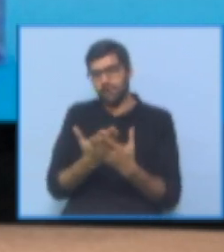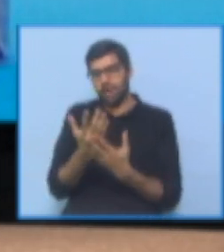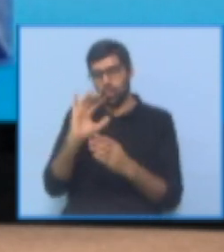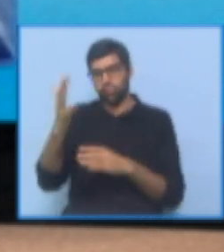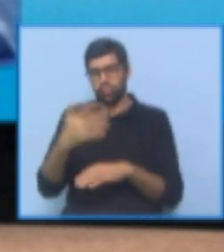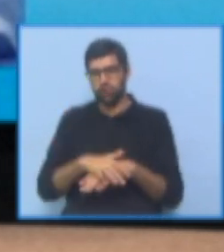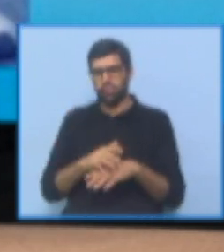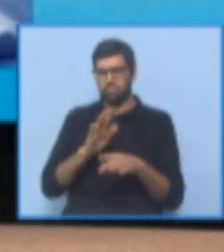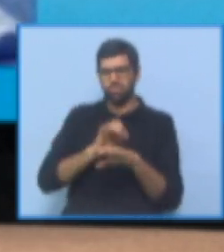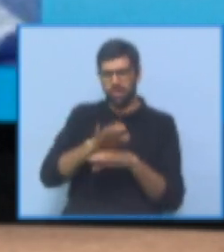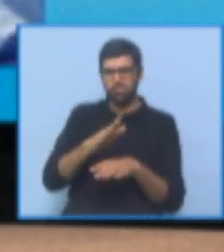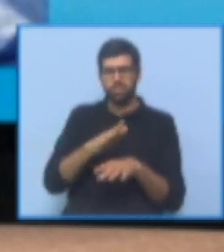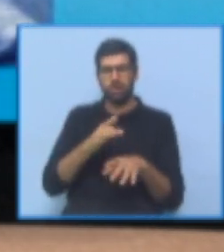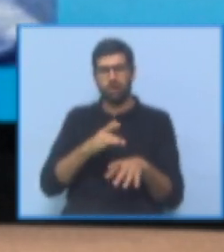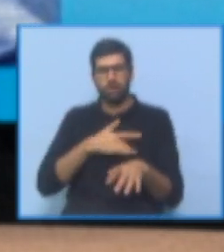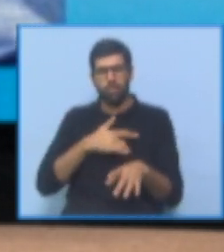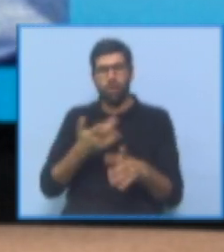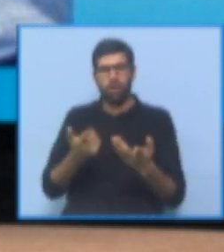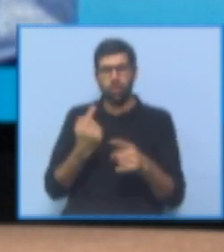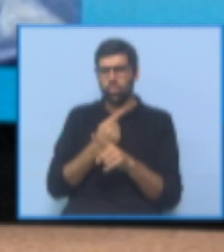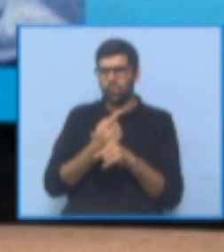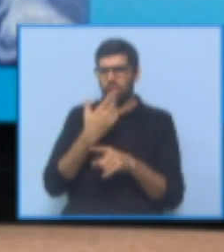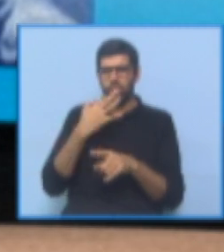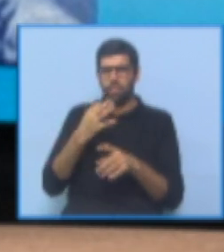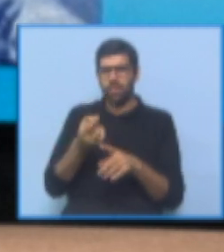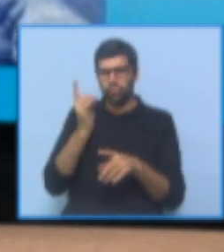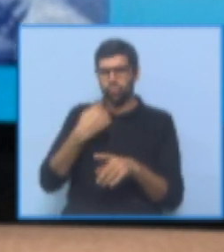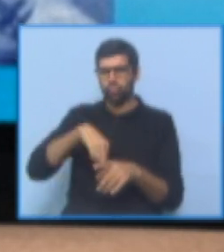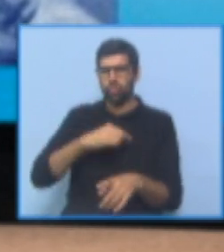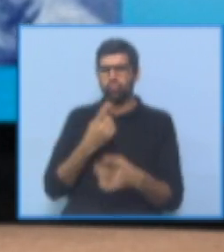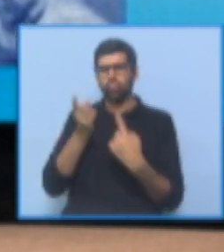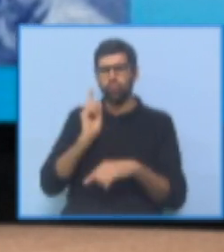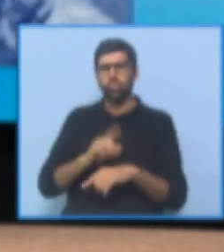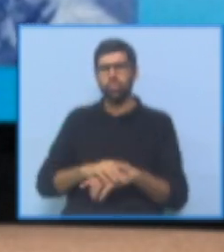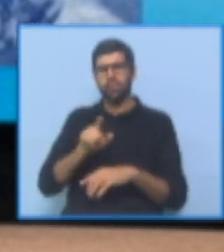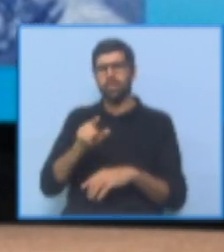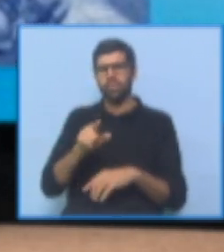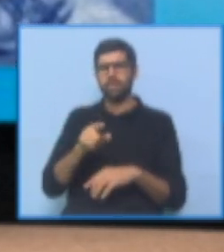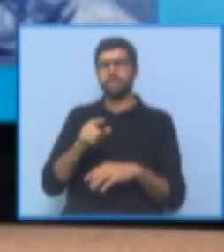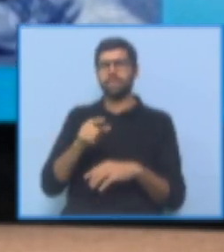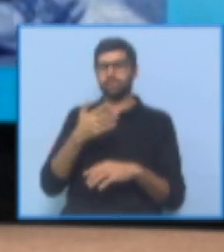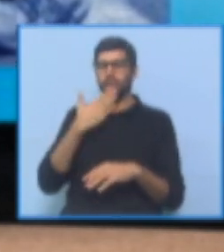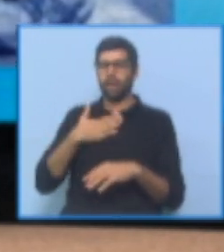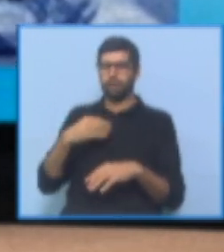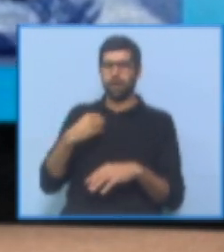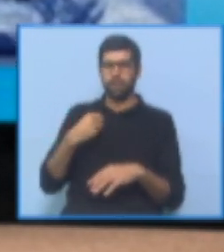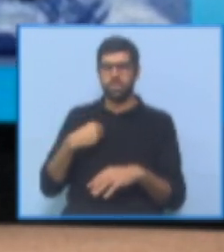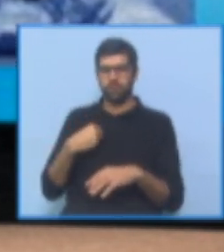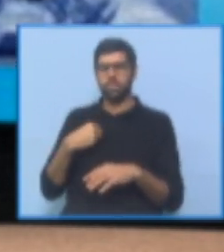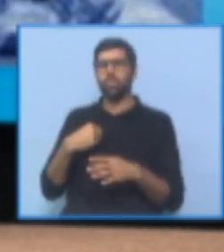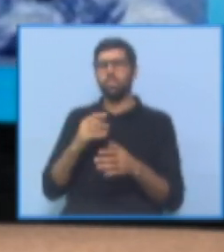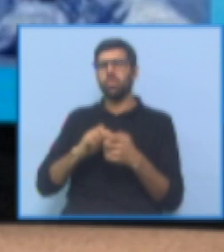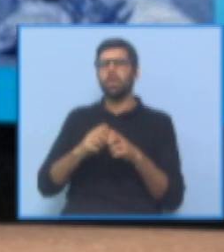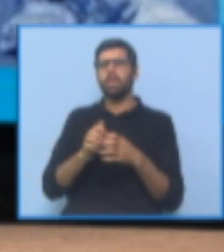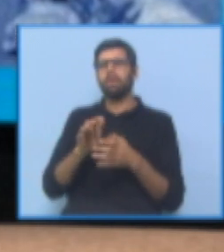questões passionais, coisas que não era tão comum entre nós. E isso nos preocupa de maneira... Estará na origem